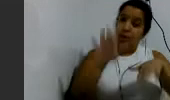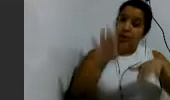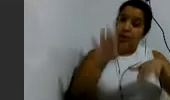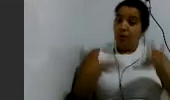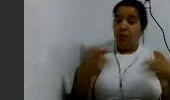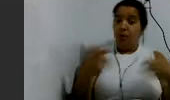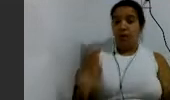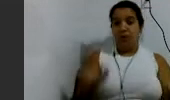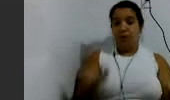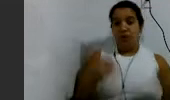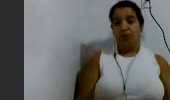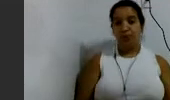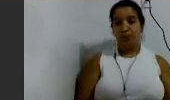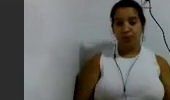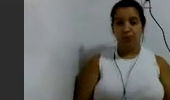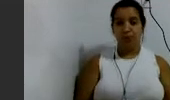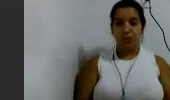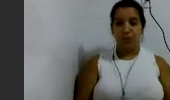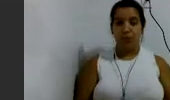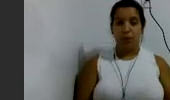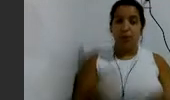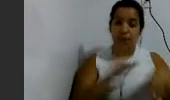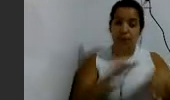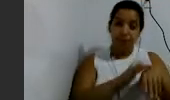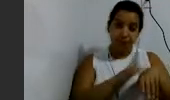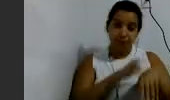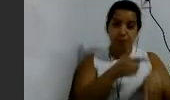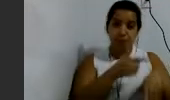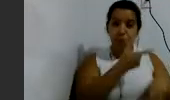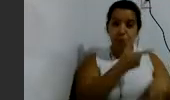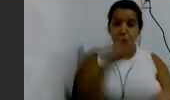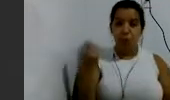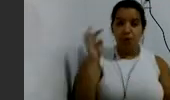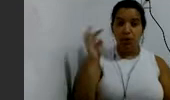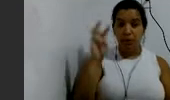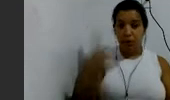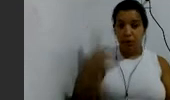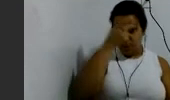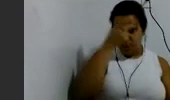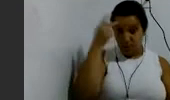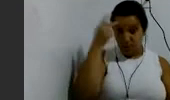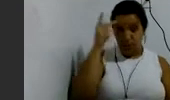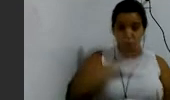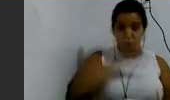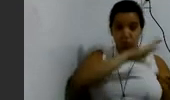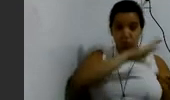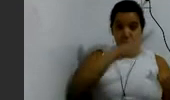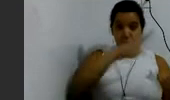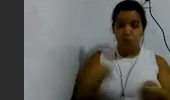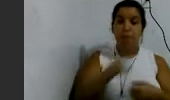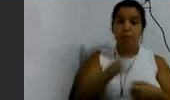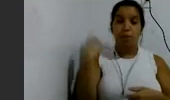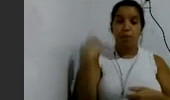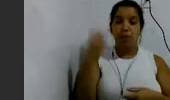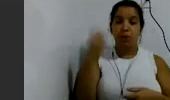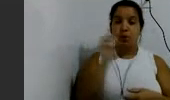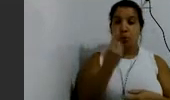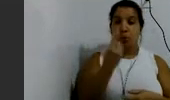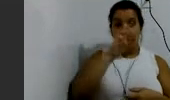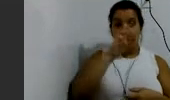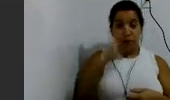incidência. É uma doença que acomete 200 milhões de pessoas no mundo, provocando o óbito aí